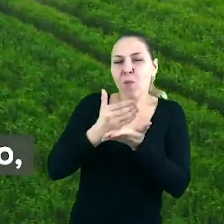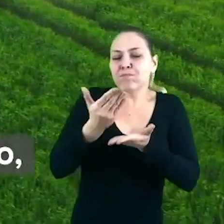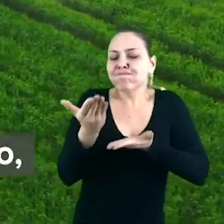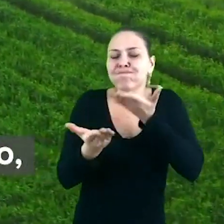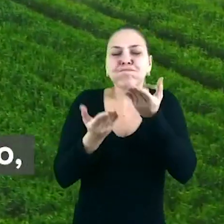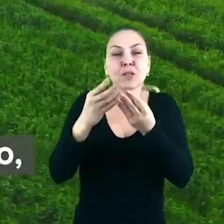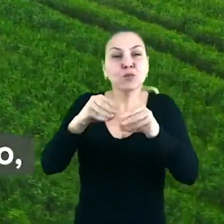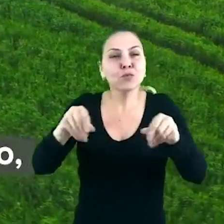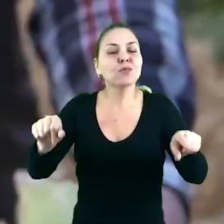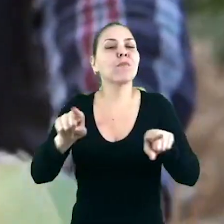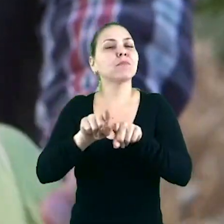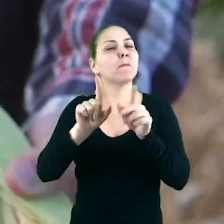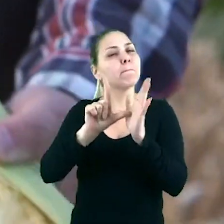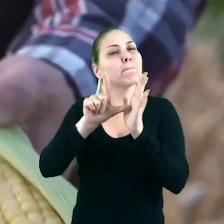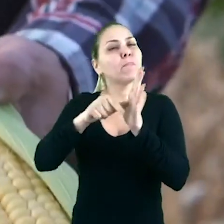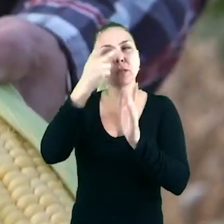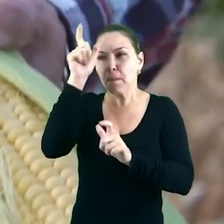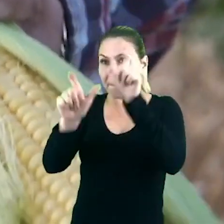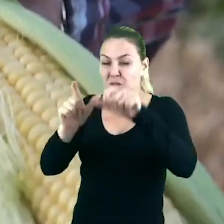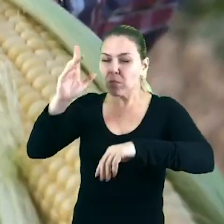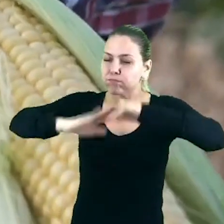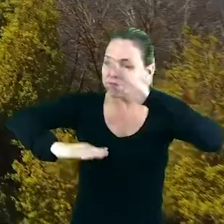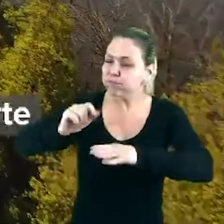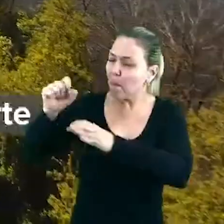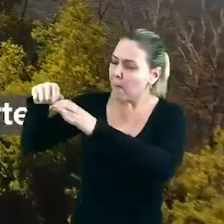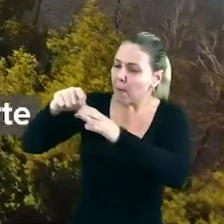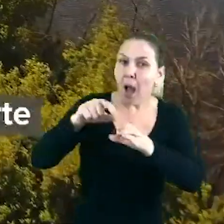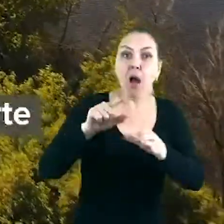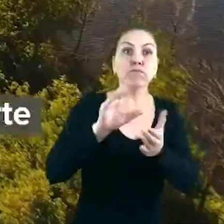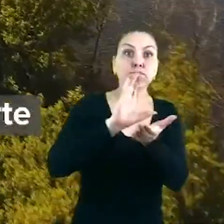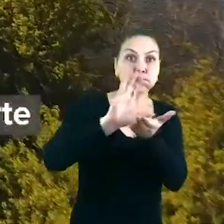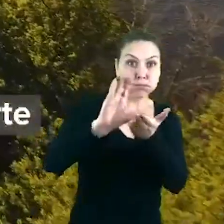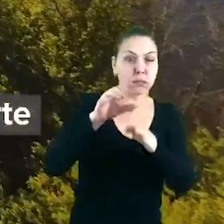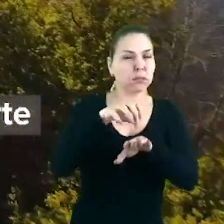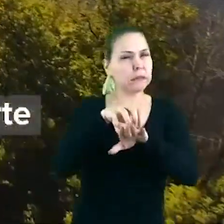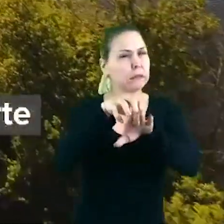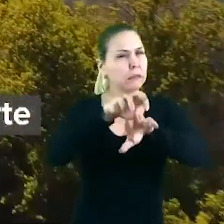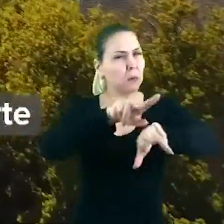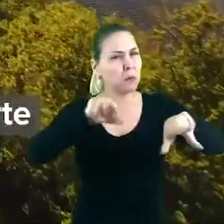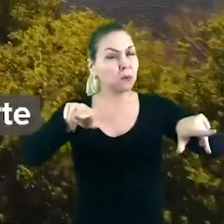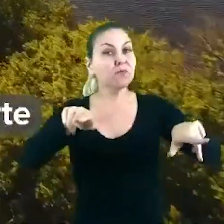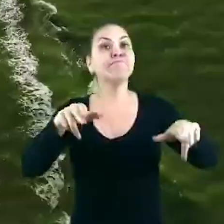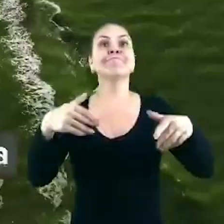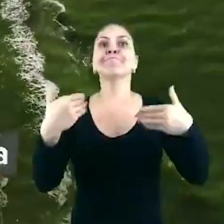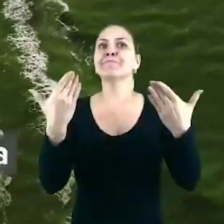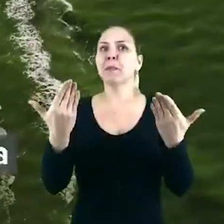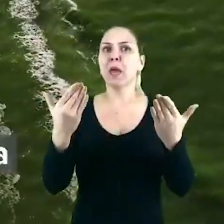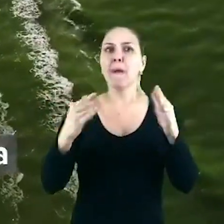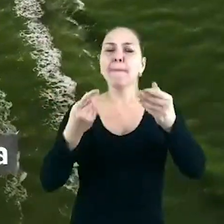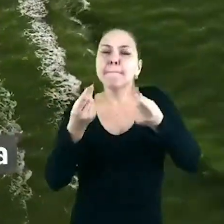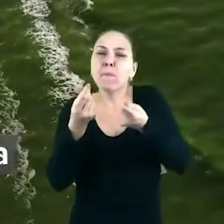no tratamento do solo, passa pelos produtores, pelo investimento em transporte de carga,